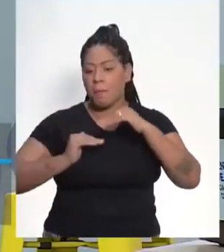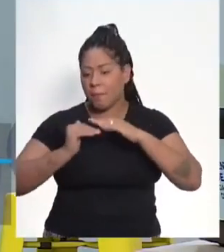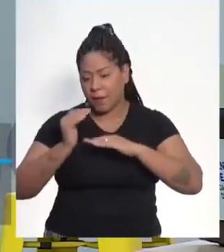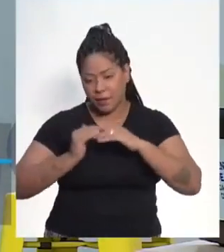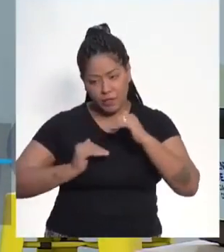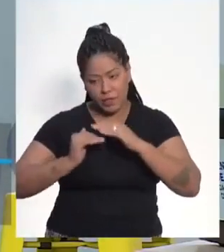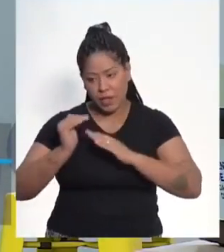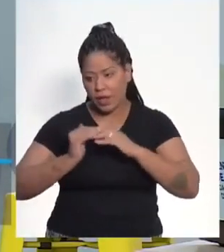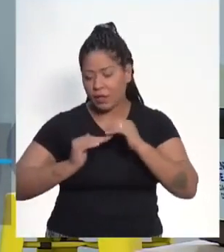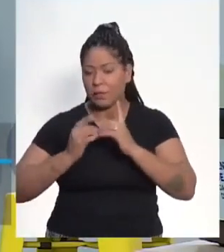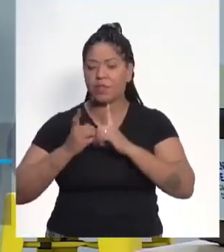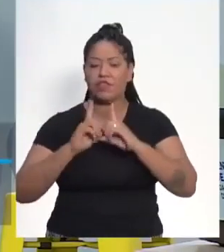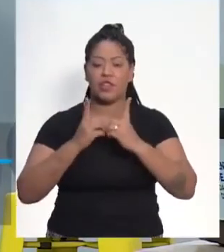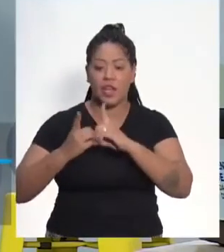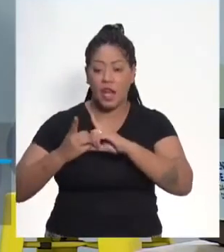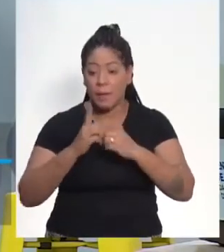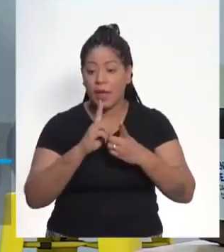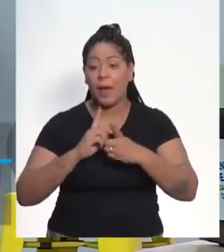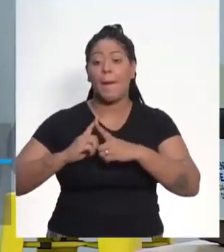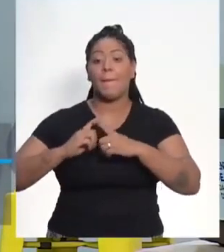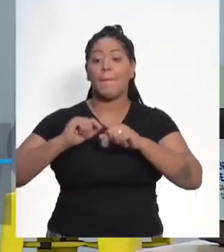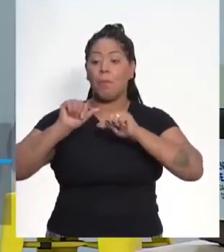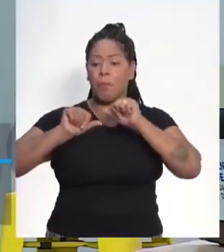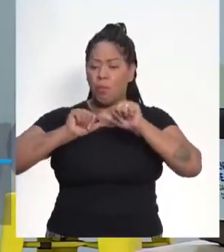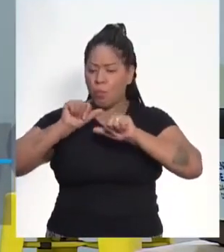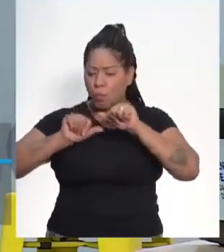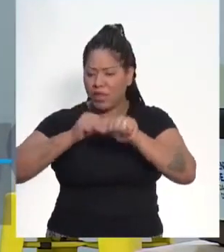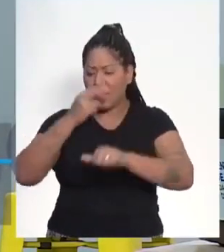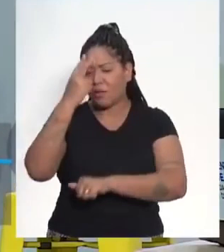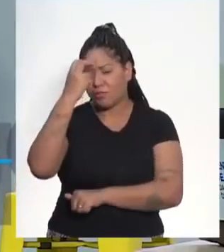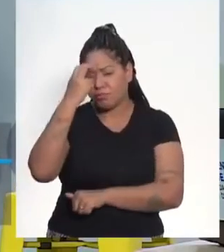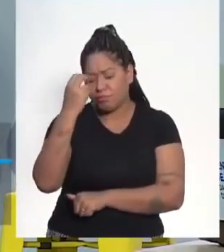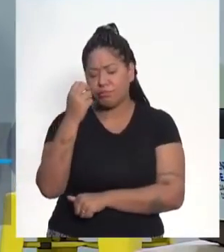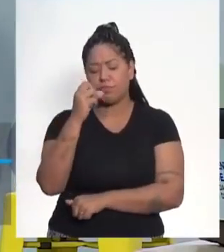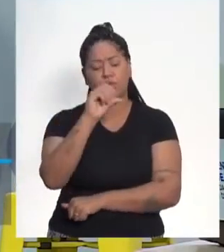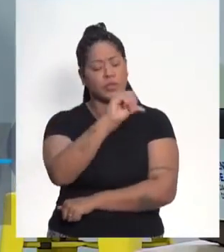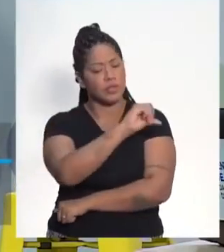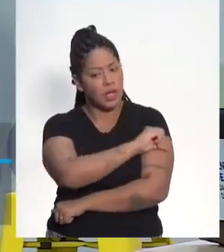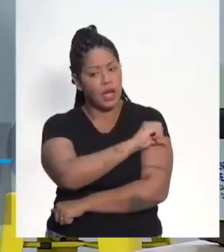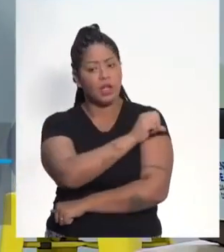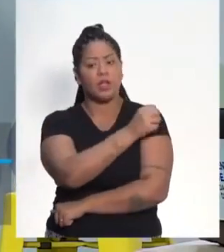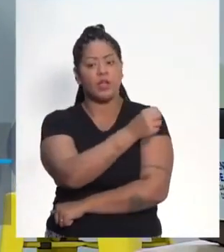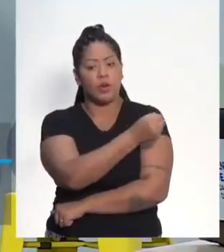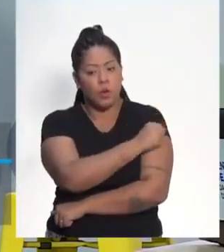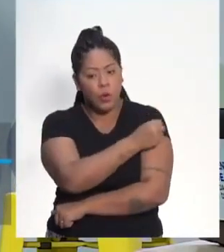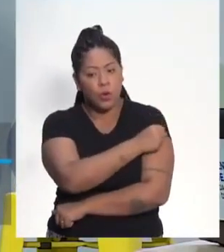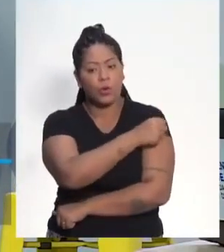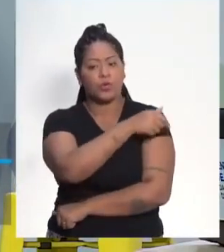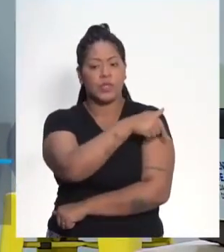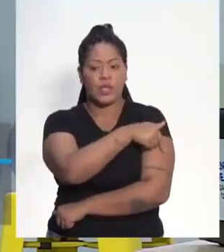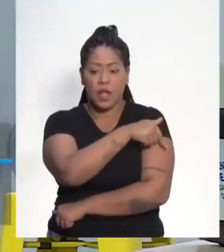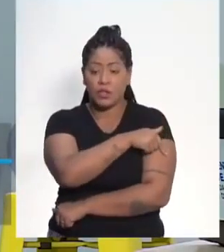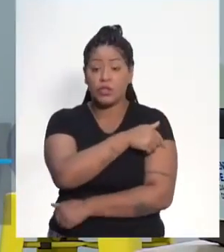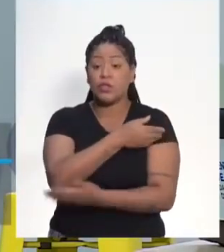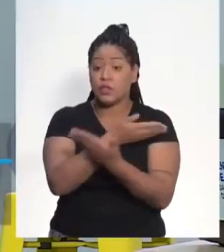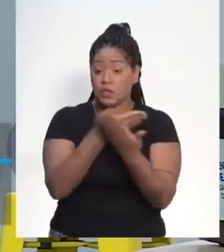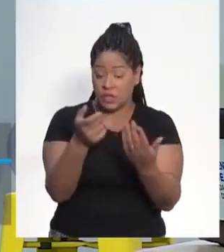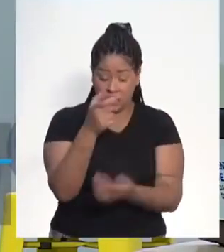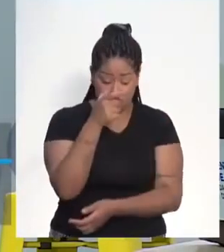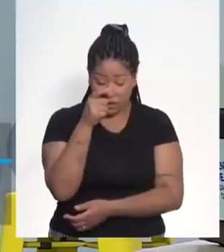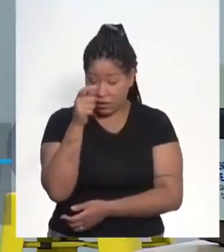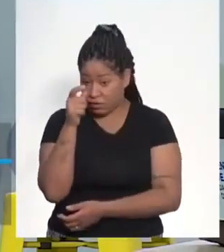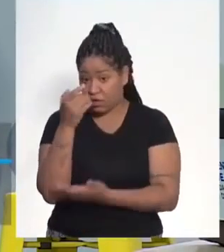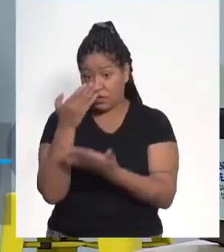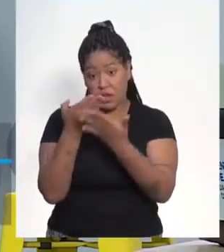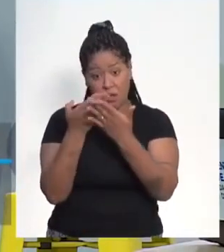dinâmica e tentando mudar o conceito em aulas do 6º, em aulas do 7º, em aulas do 8º, em aulas do 9º. Tá? Se você acompanha as aulas aí